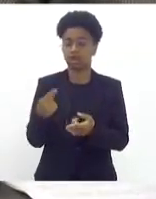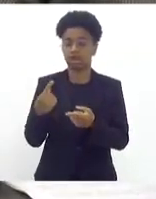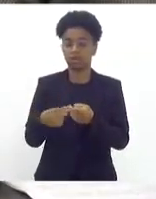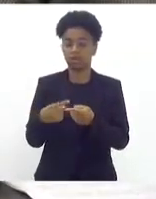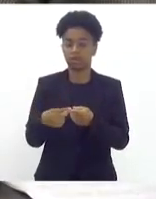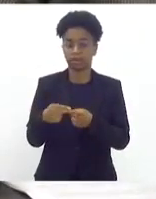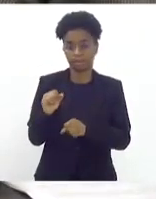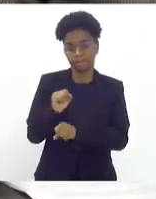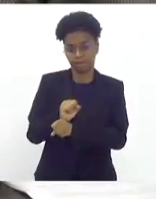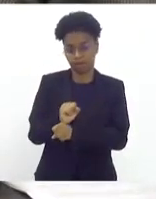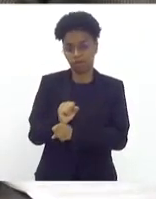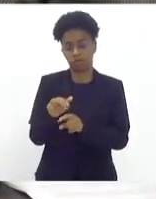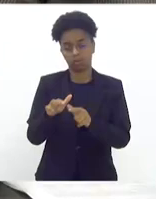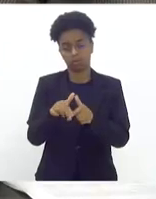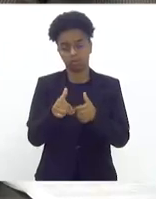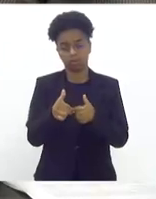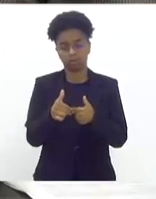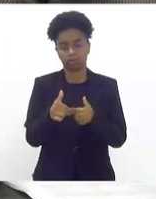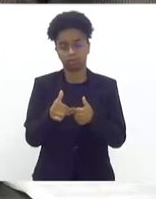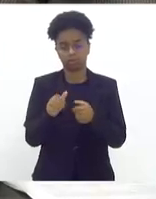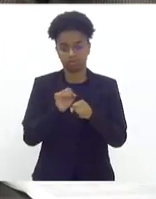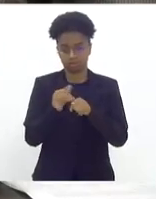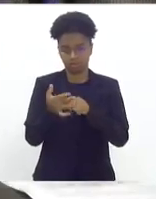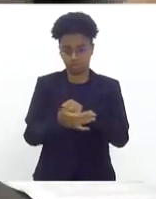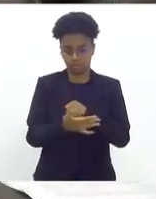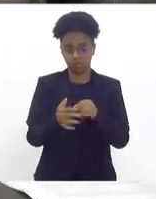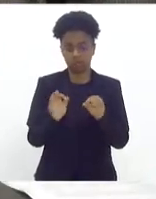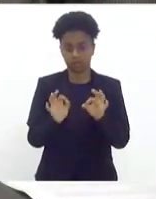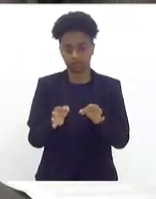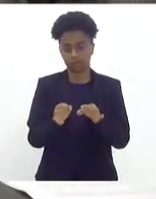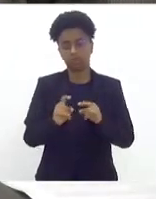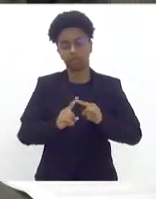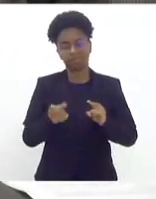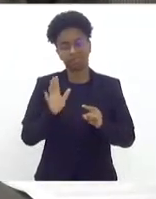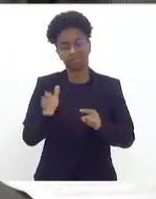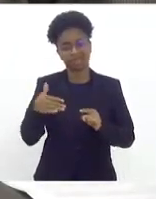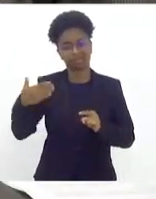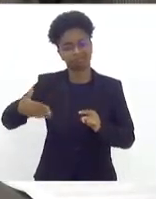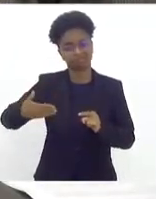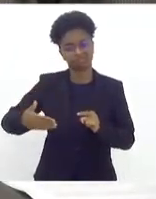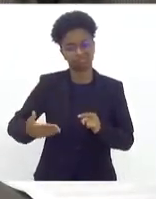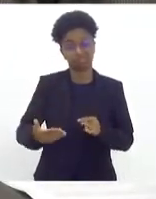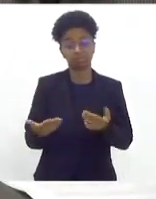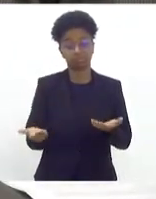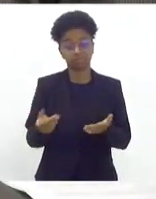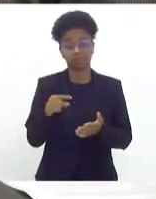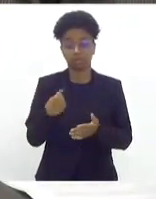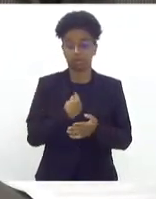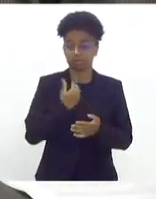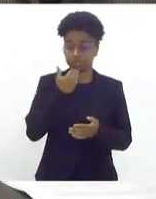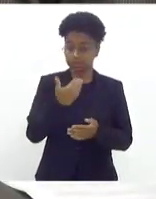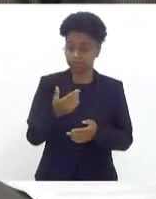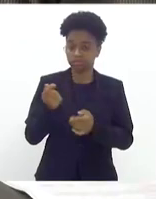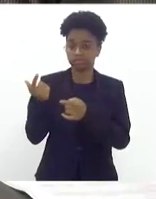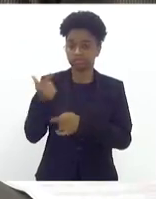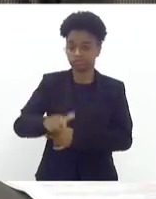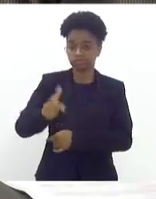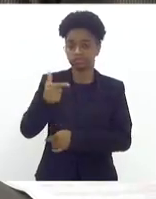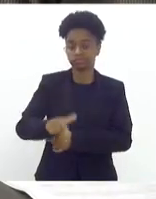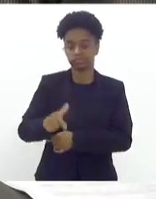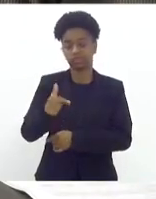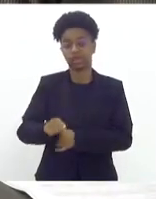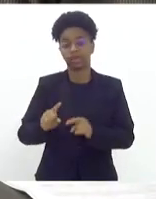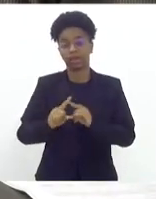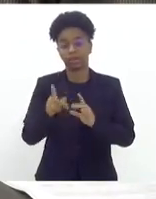por causa da questão da Covid, mas isso já passou muito tempo e a gente tem cobrado. O projeto